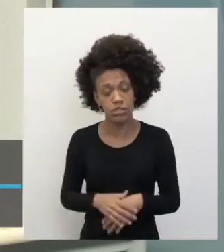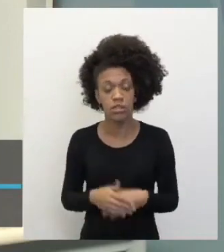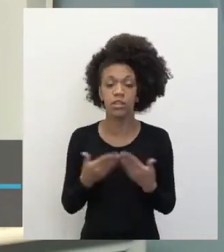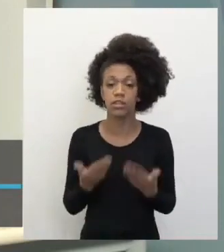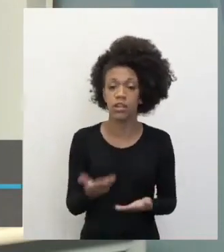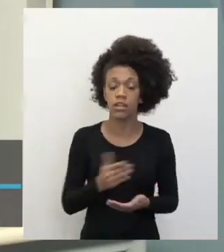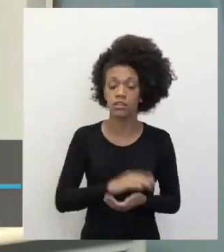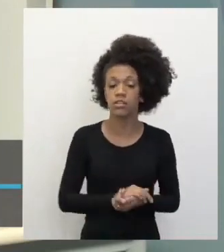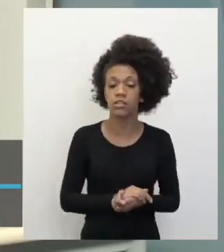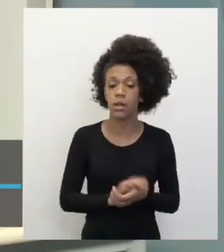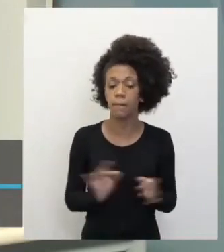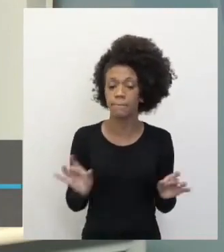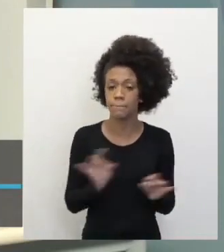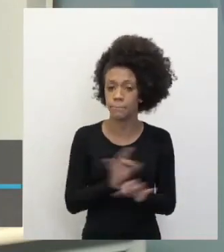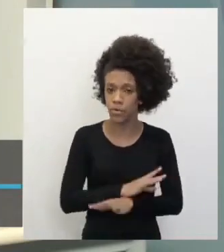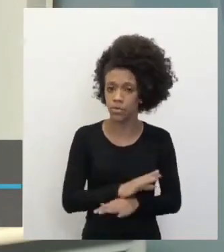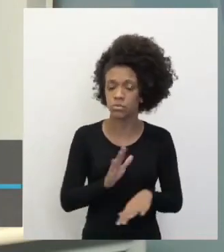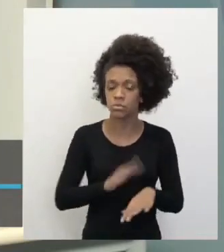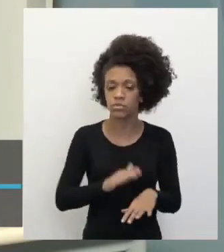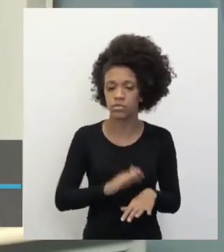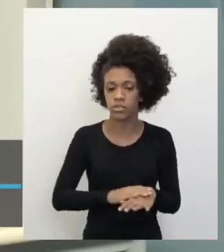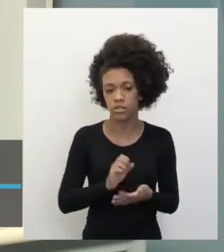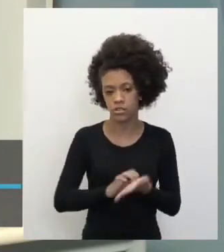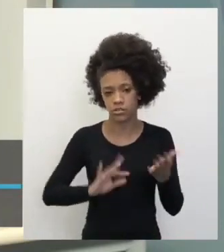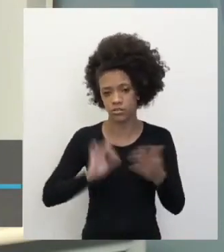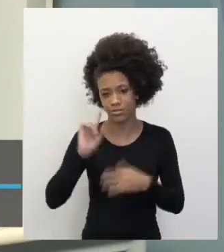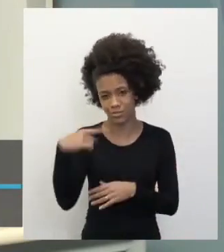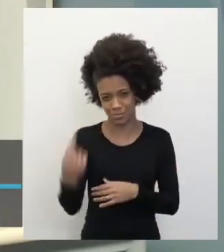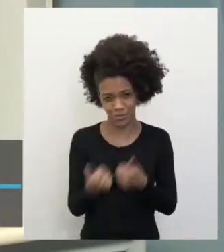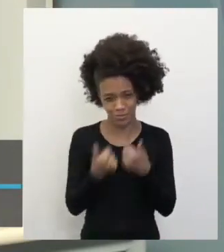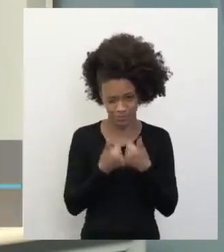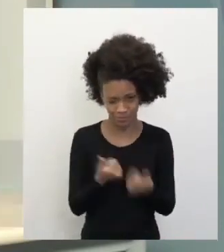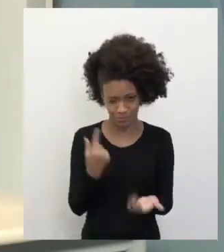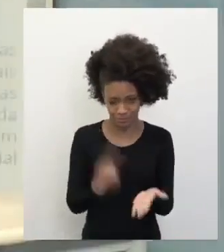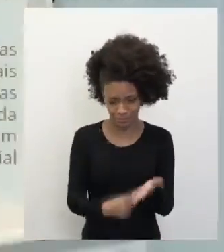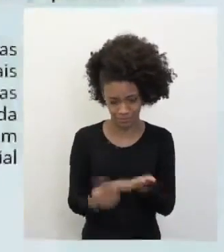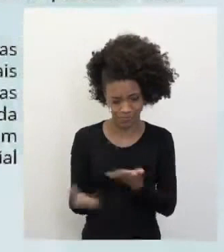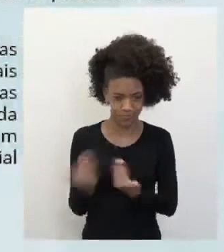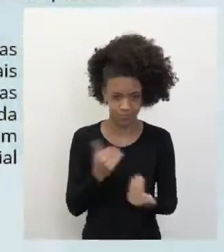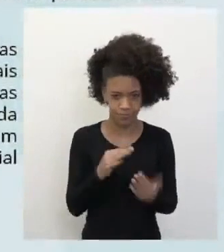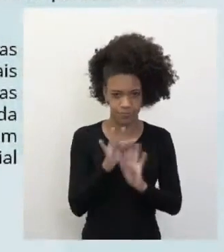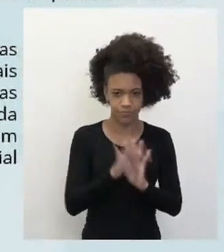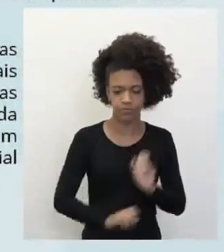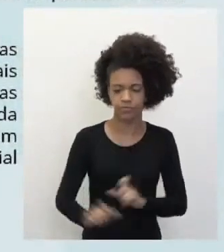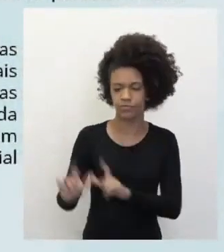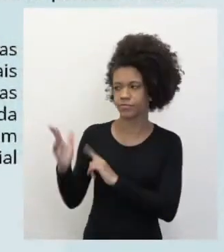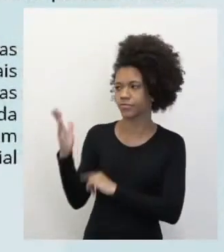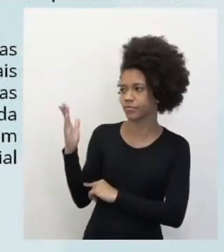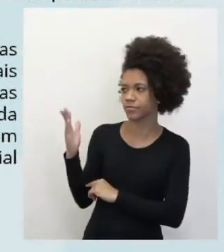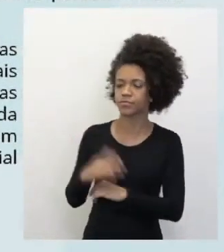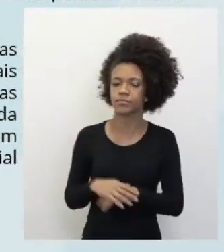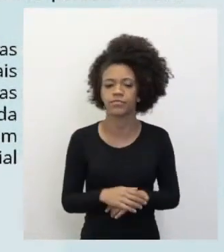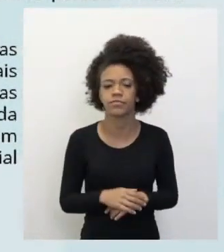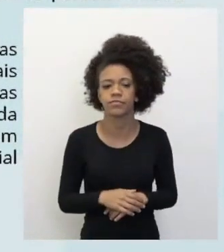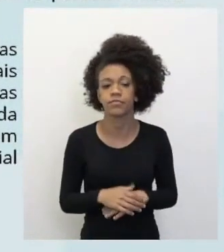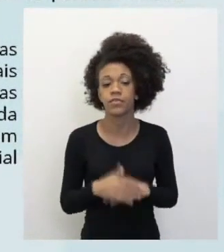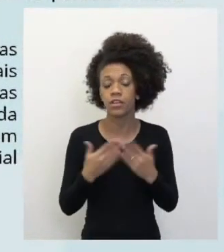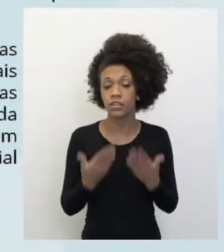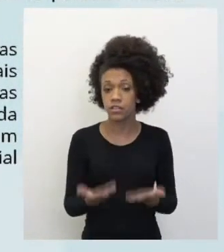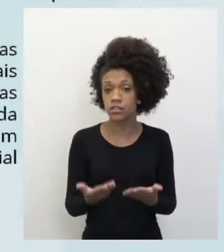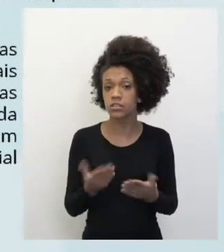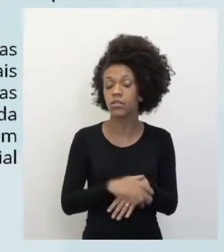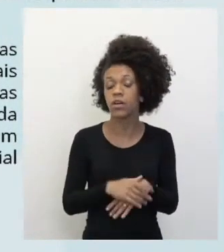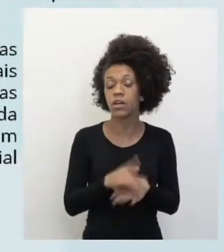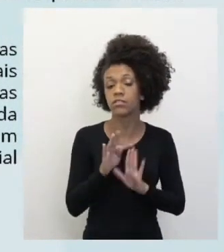vocês vão estar preparados para fazer a atividade que vem logo na sequência. Vamos lá? Texto na tela. Então, esse texto está na